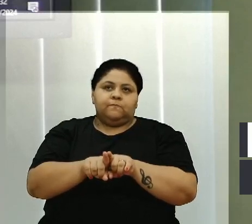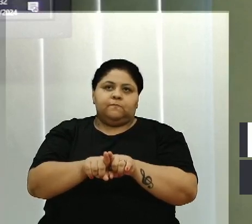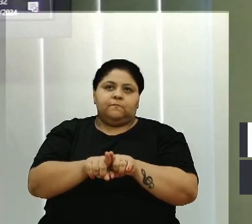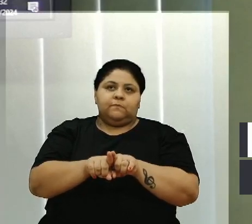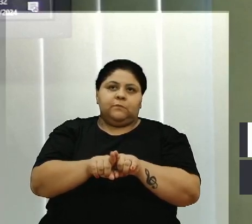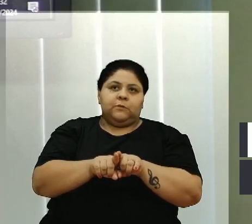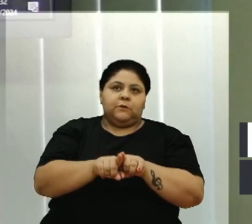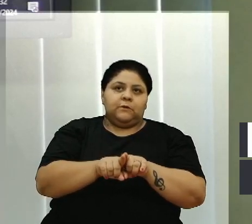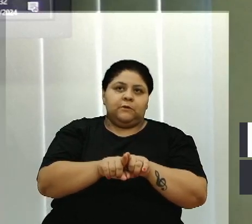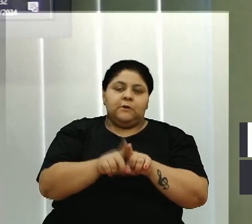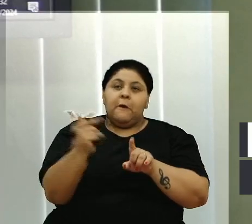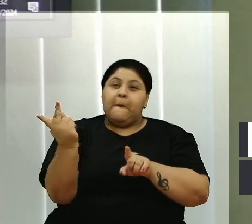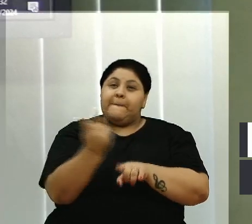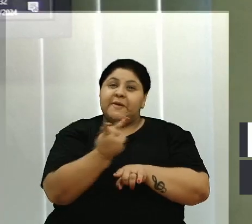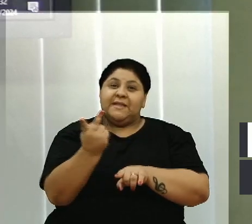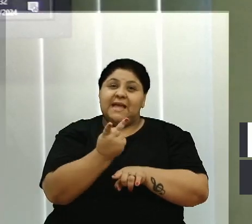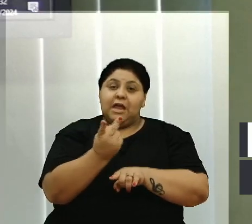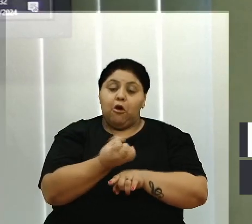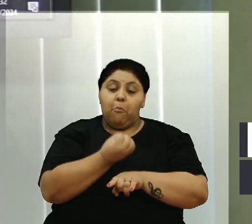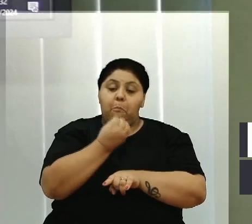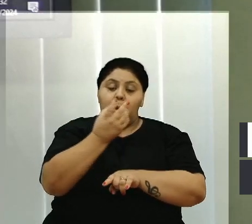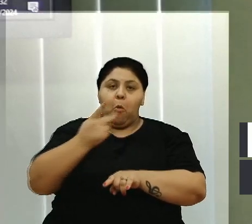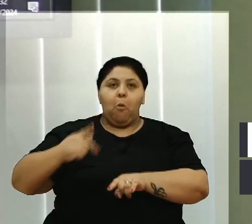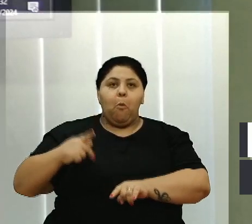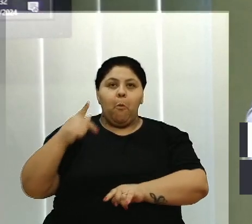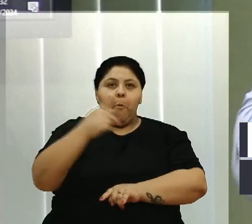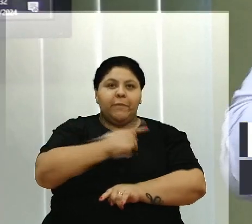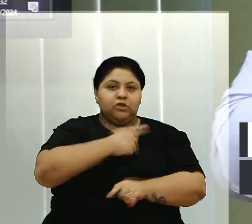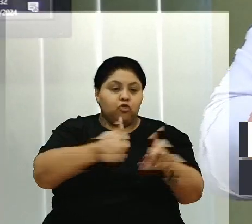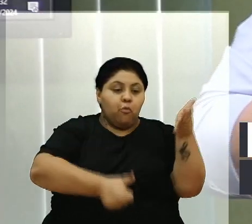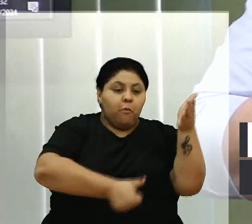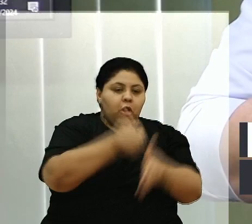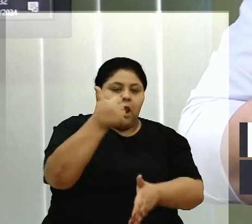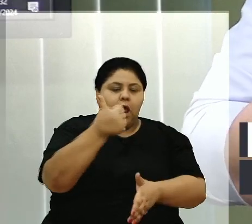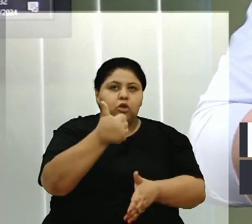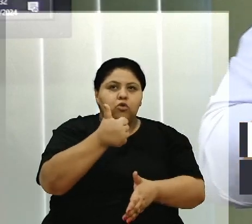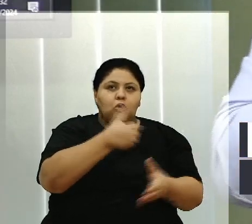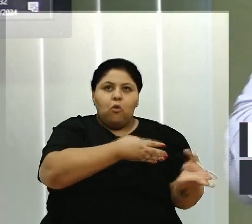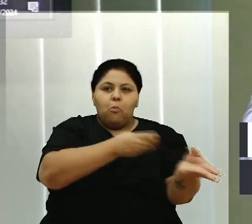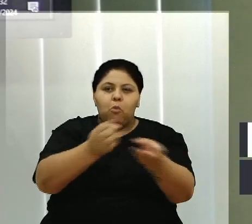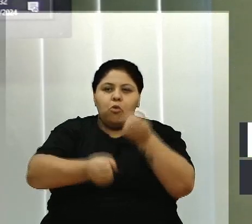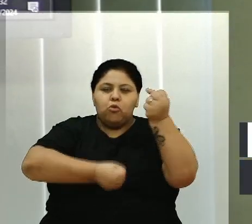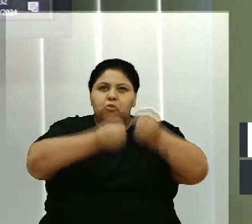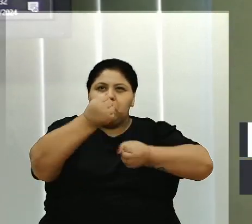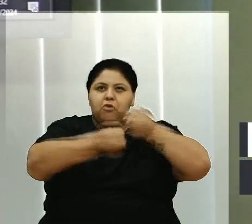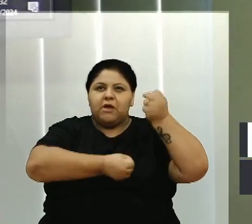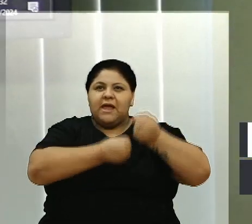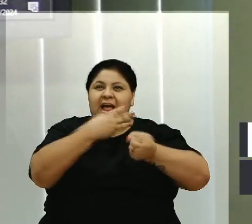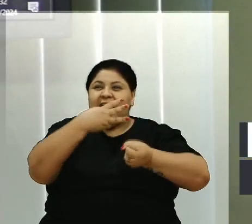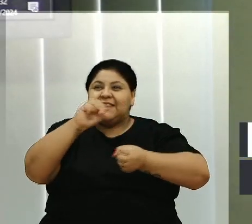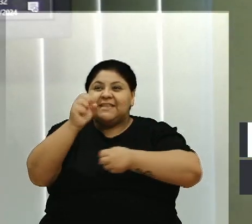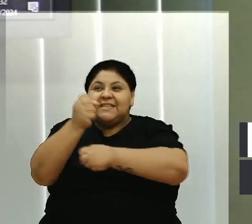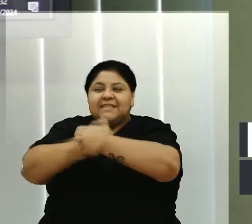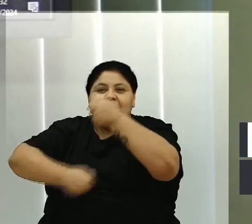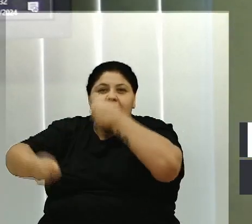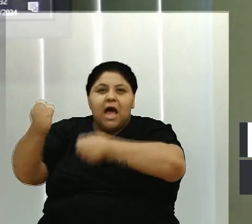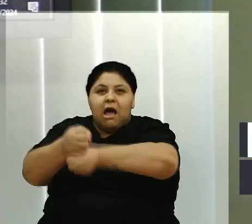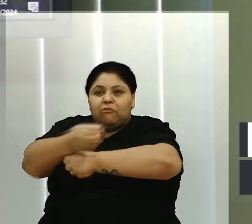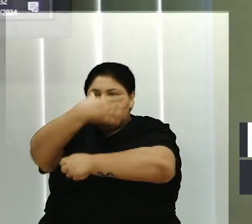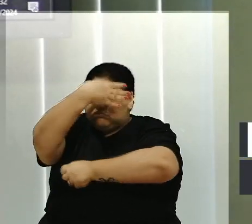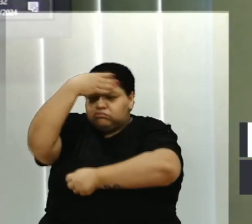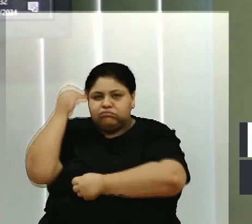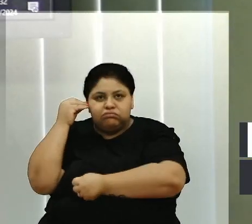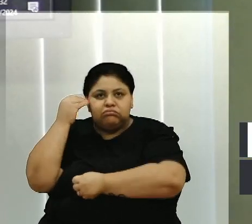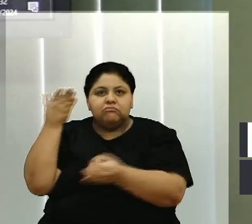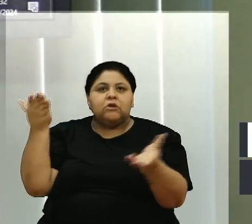Pastor, foi melhorado muito o trânsito daquela região que estava há 30 anos esquecido. E agora a